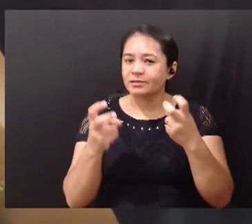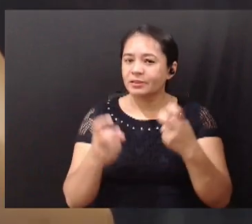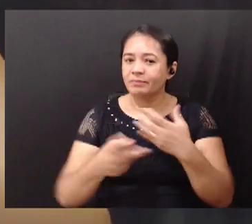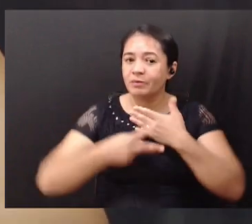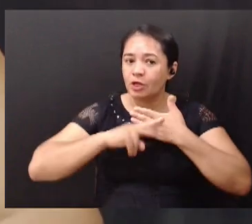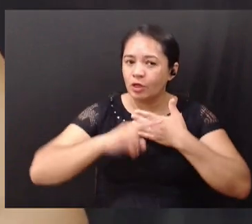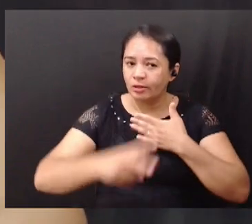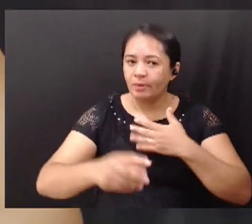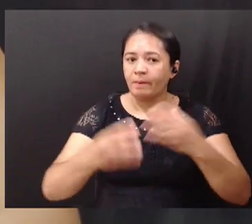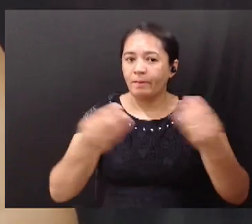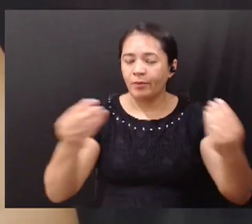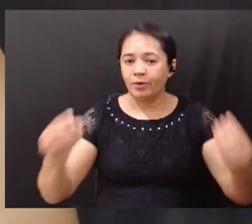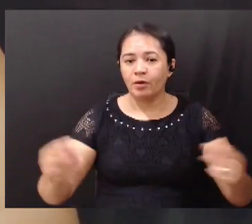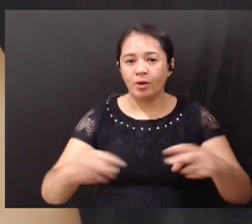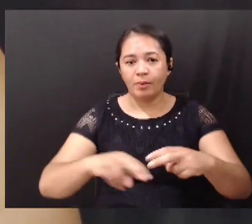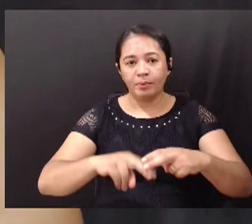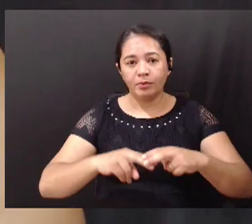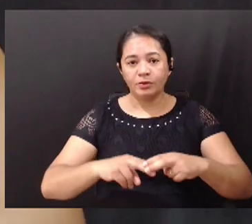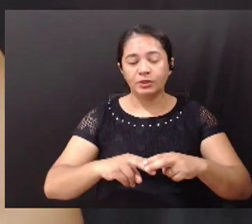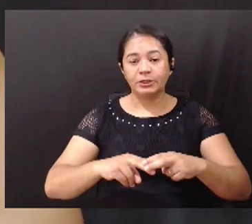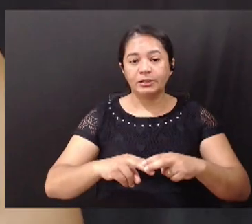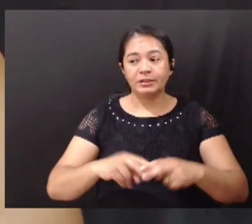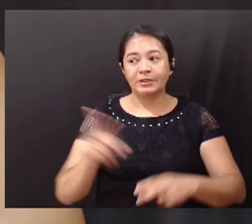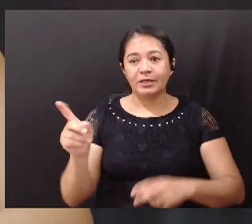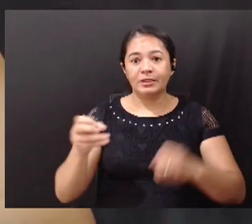Por isso que quando a Maísa coloca que